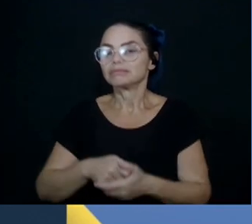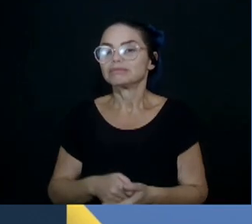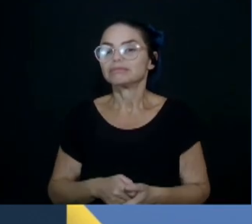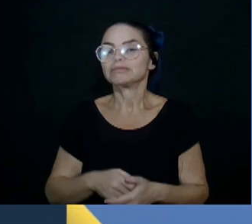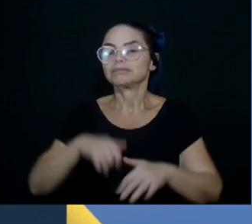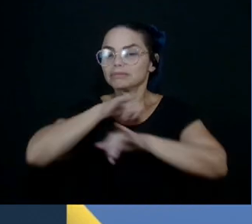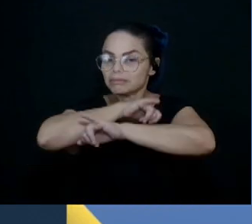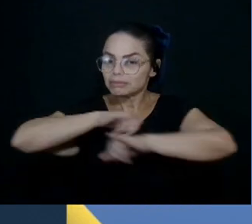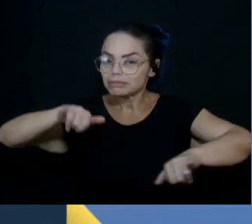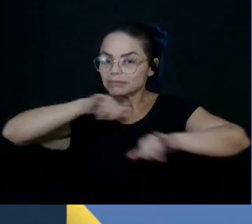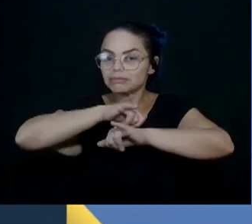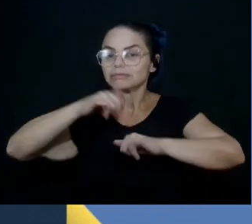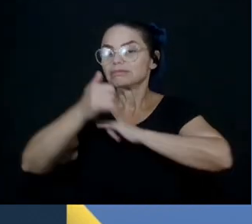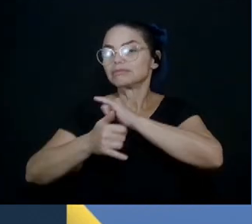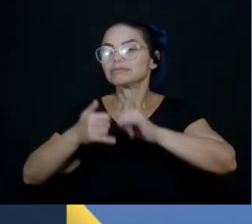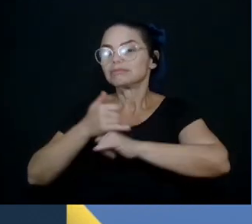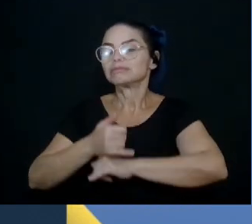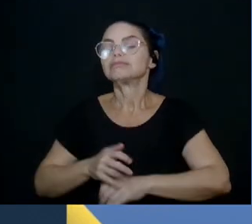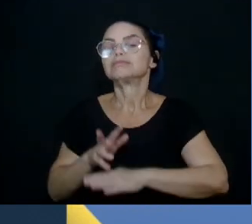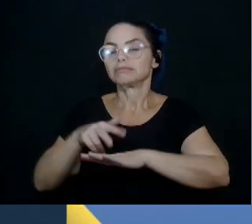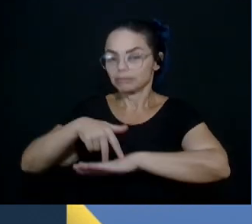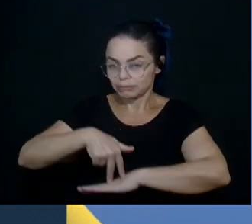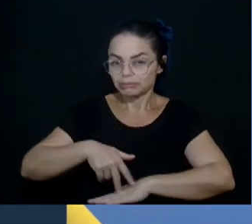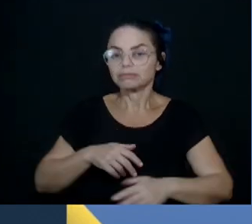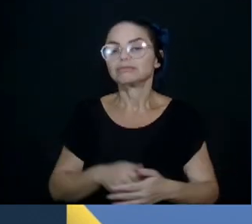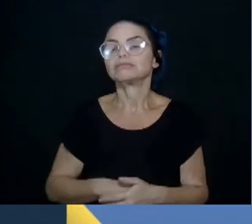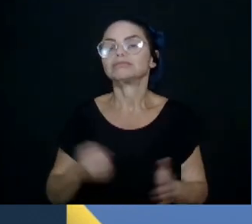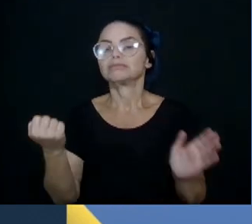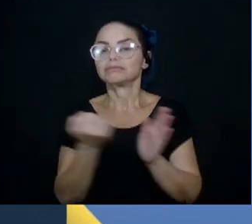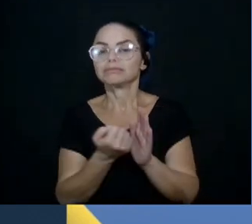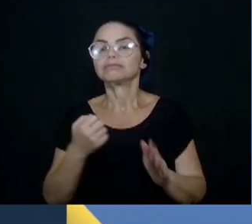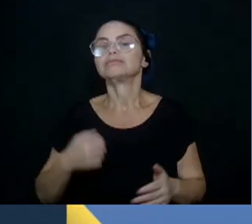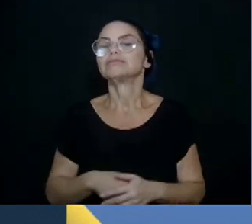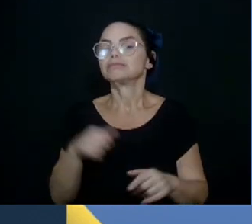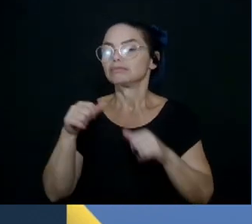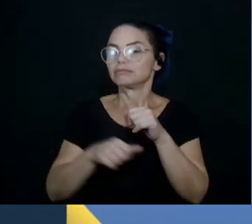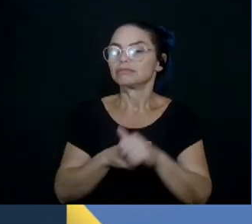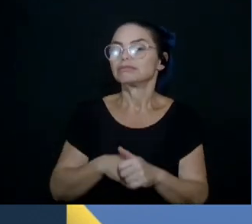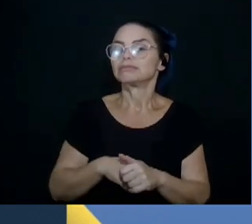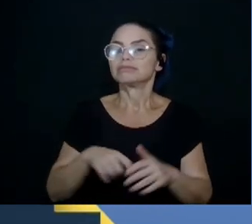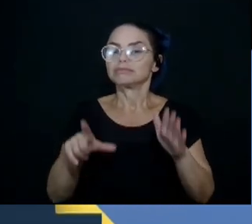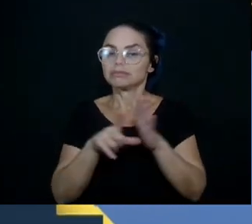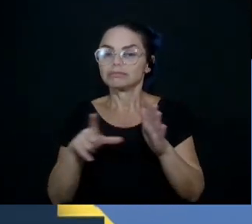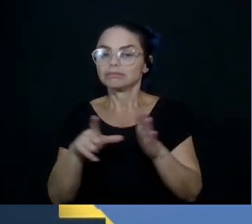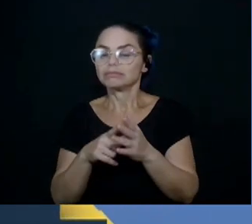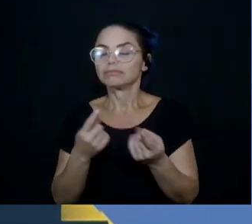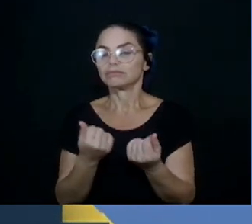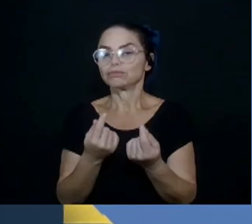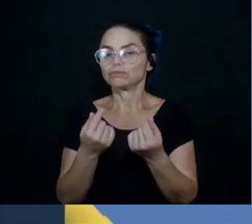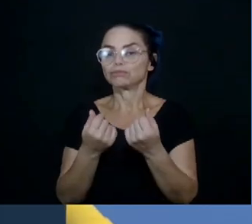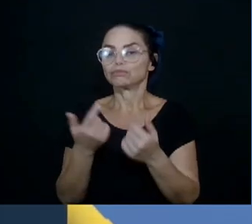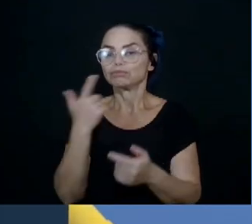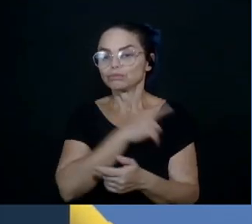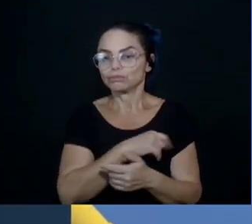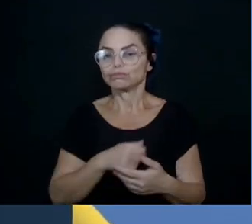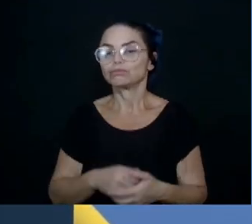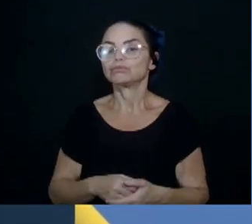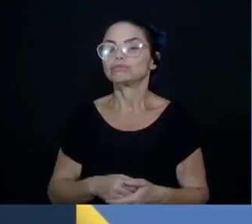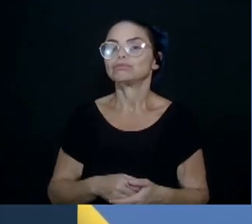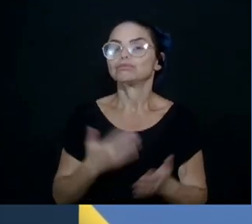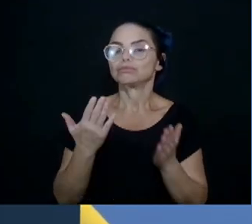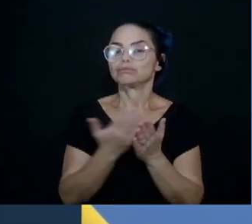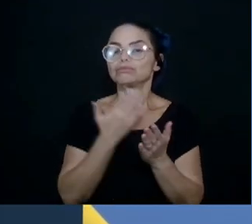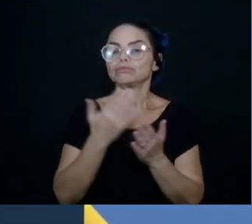e posicionamento de marca para tornar o estabelecimento lucrativo. Manual do Barbeiro, entre